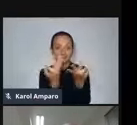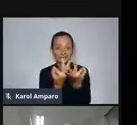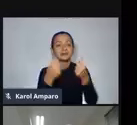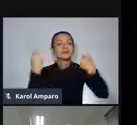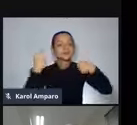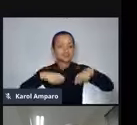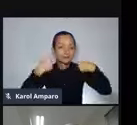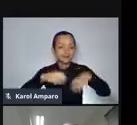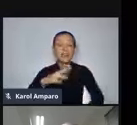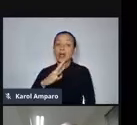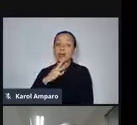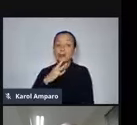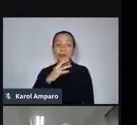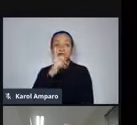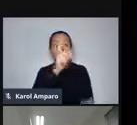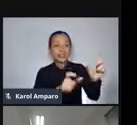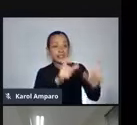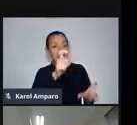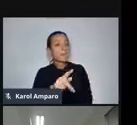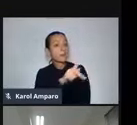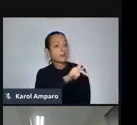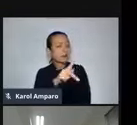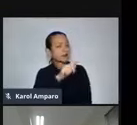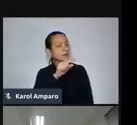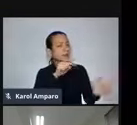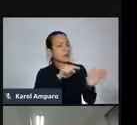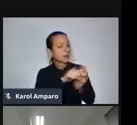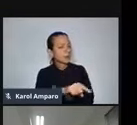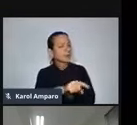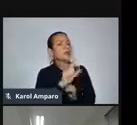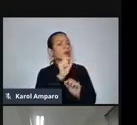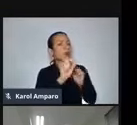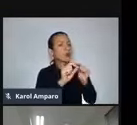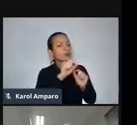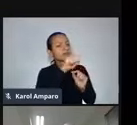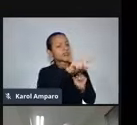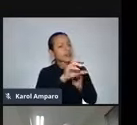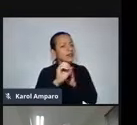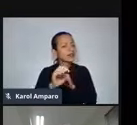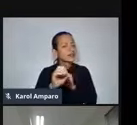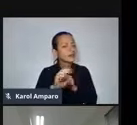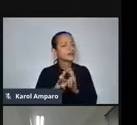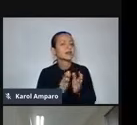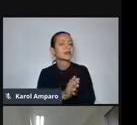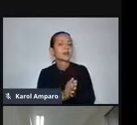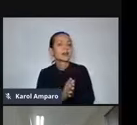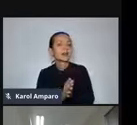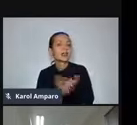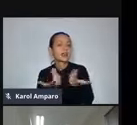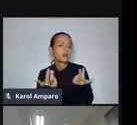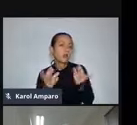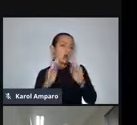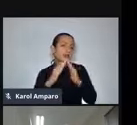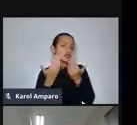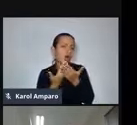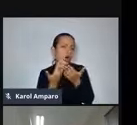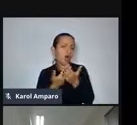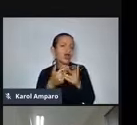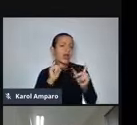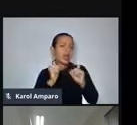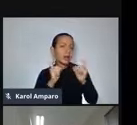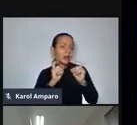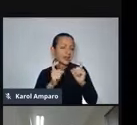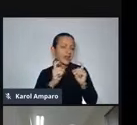professores, o que, que vocês estão passando, tá? Esse encontro com papai e mamãe e quem dá aula em colégio, esse encontro com reunião de pais e mestres é